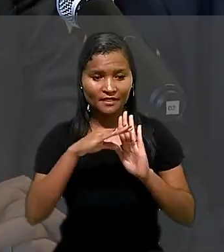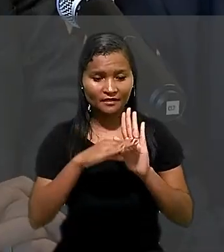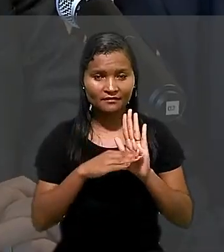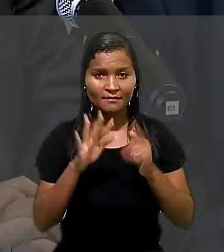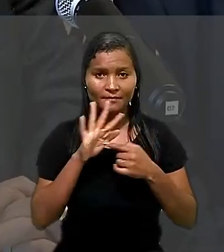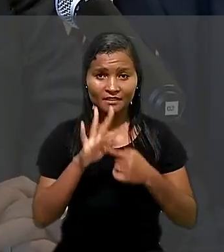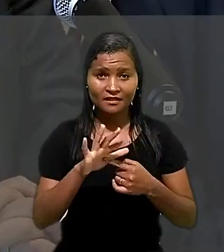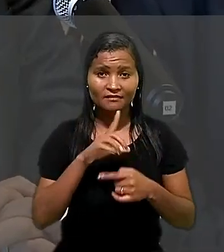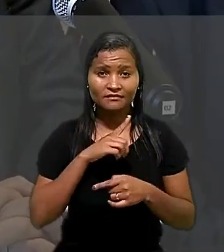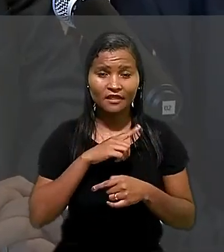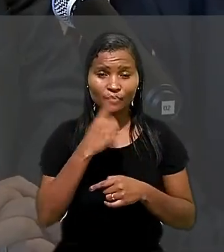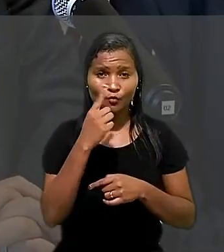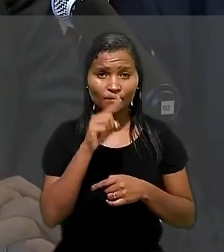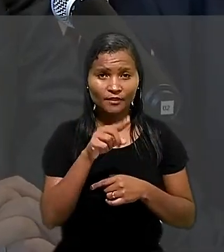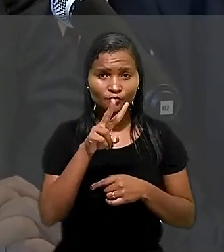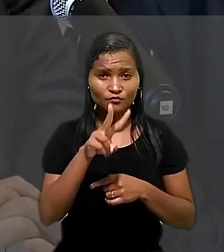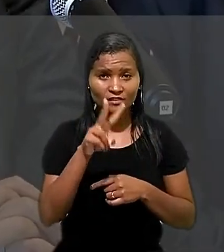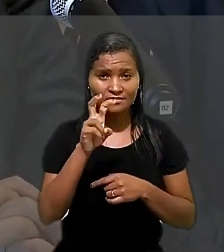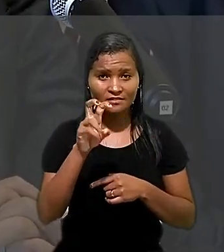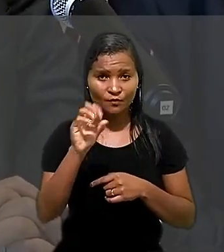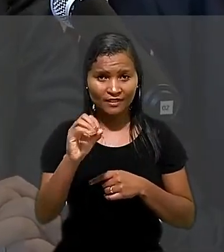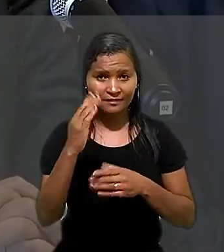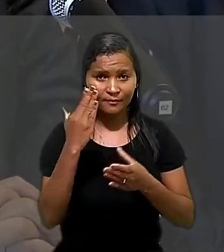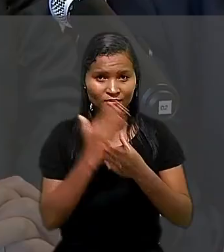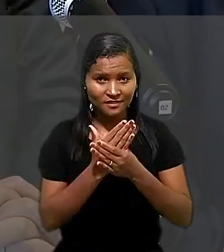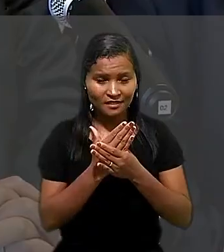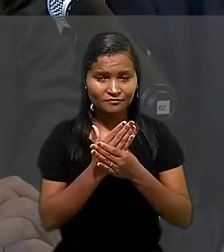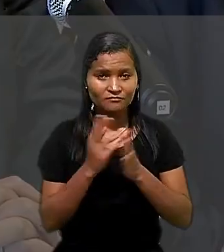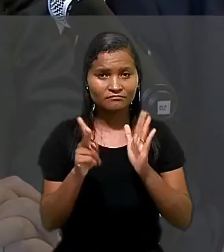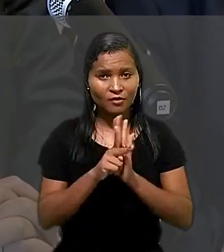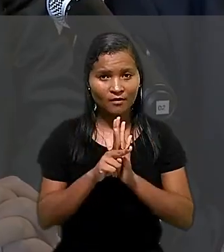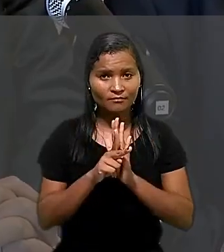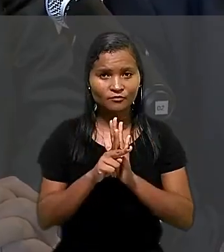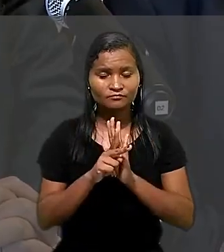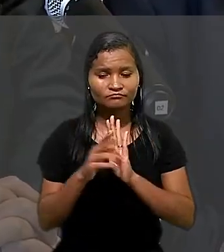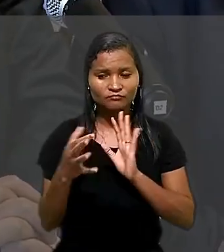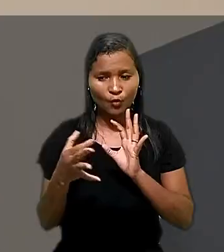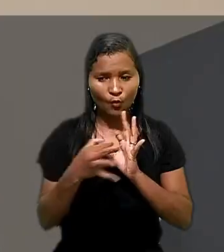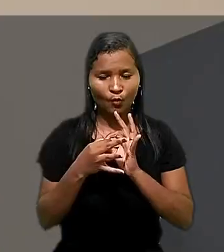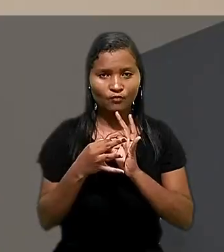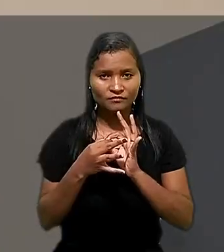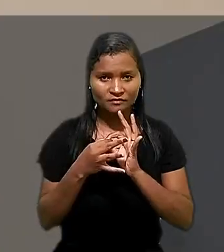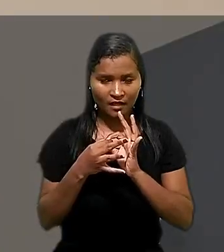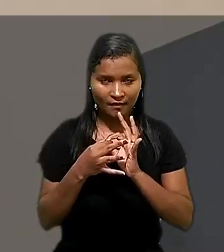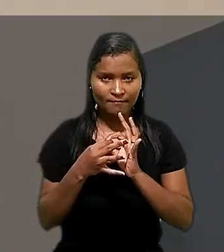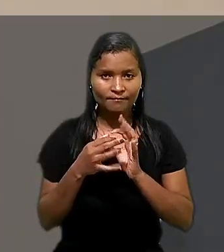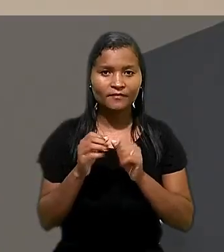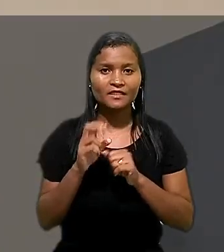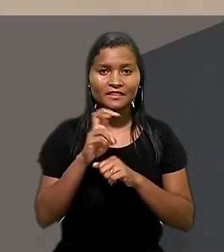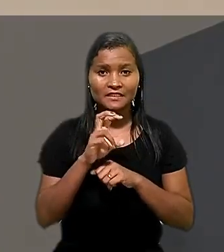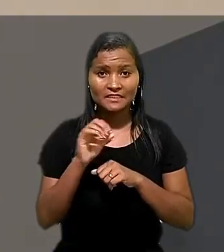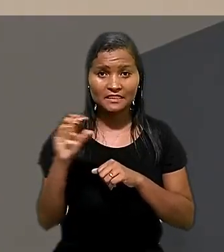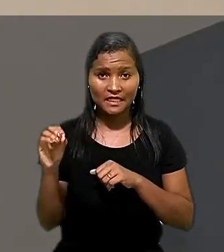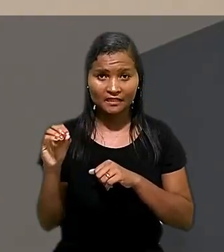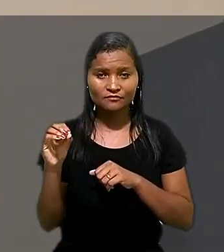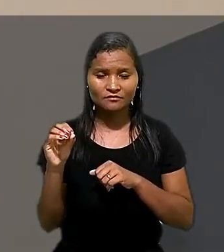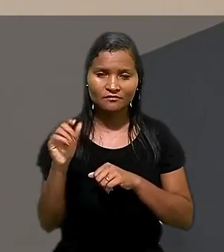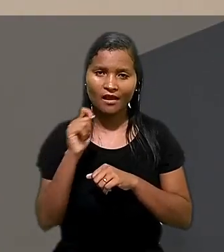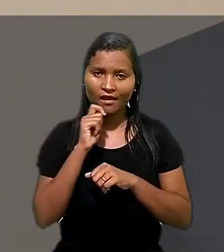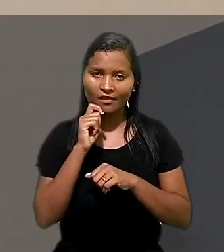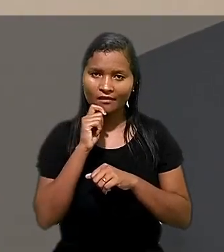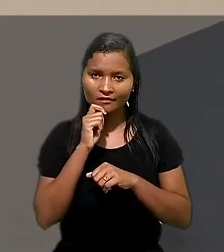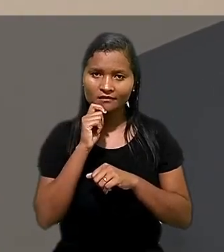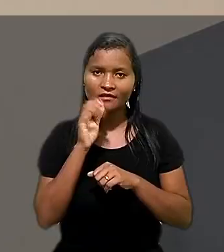lista apresentada inclui 1.250 processos destinados à conciliação, sendo que 500 deles